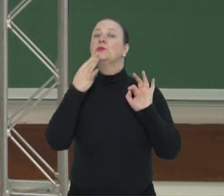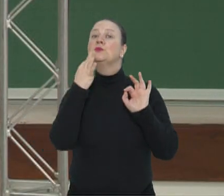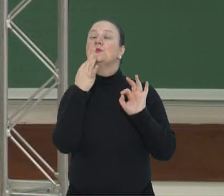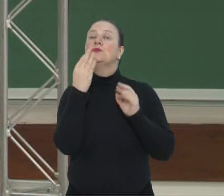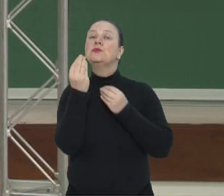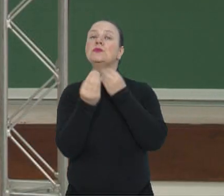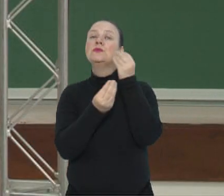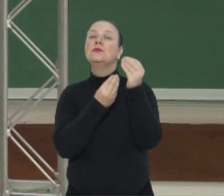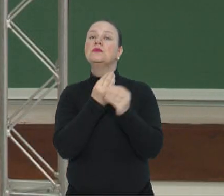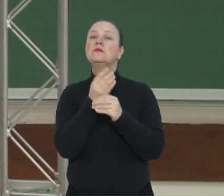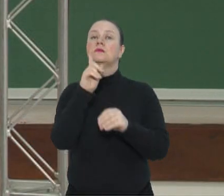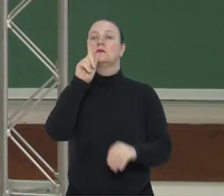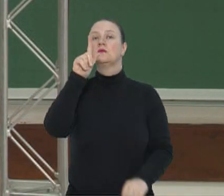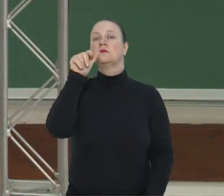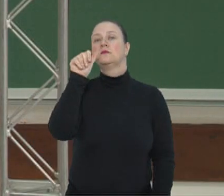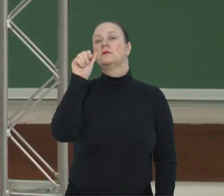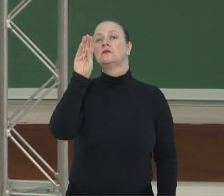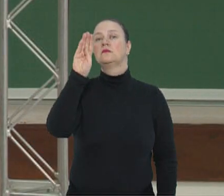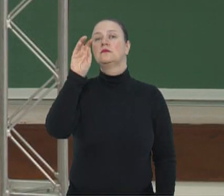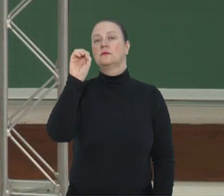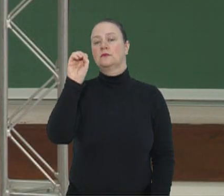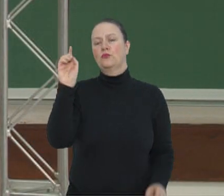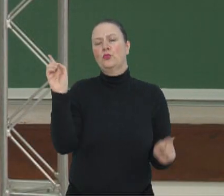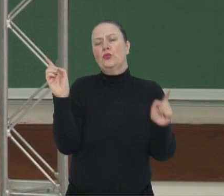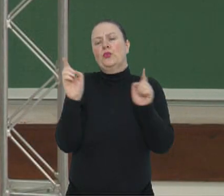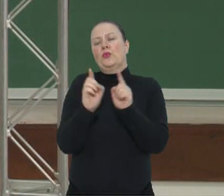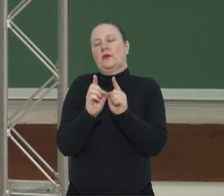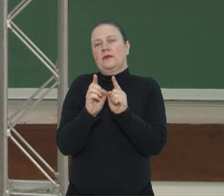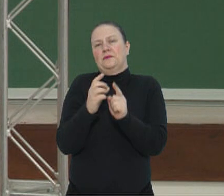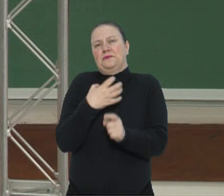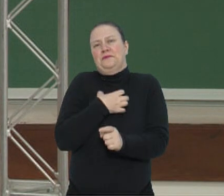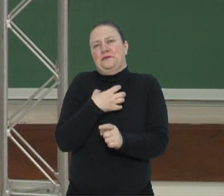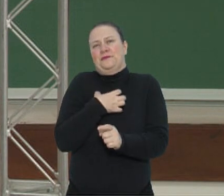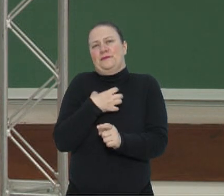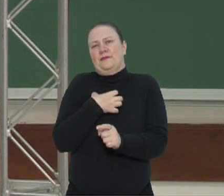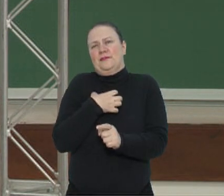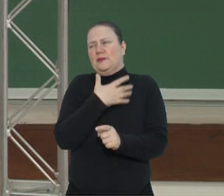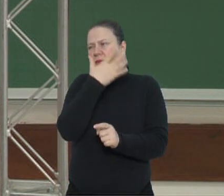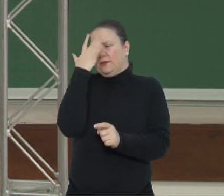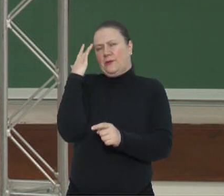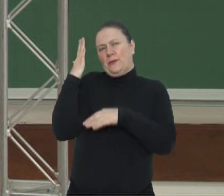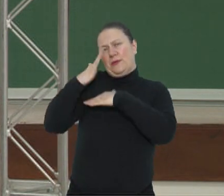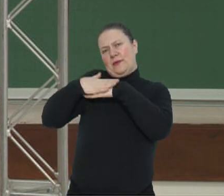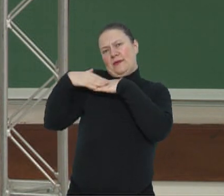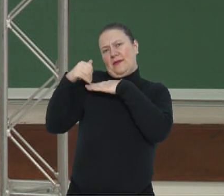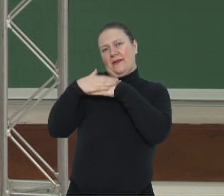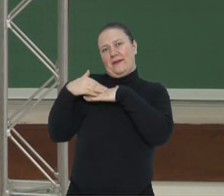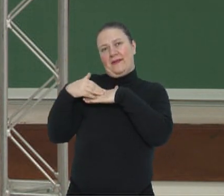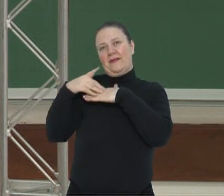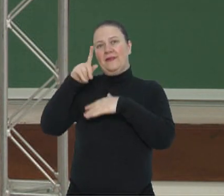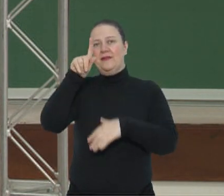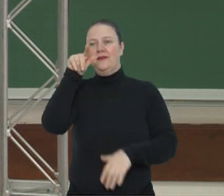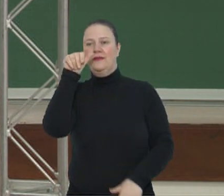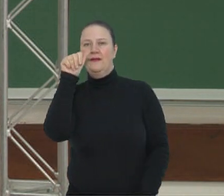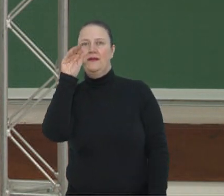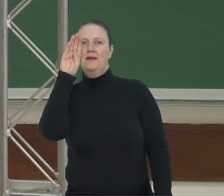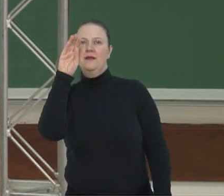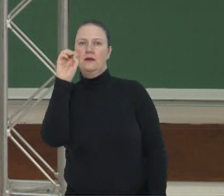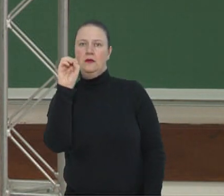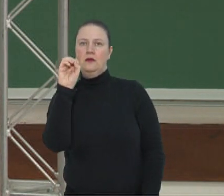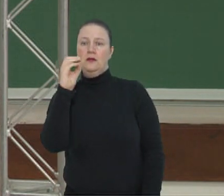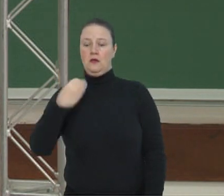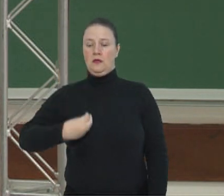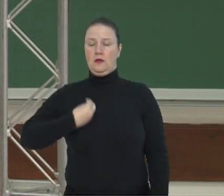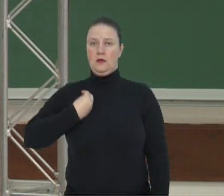como Gabo, né? Como as pessoas o chamavam carinhosamente. E ele viveu